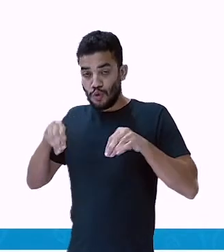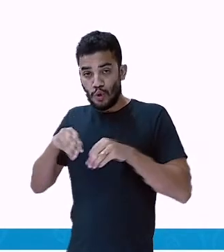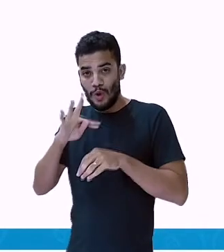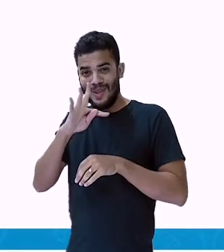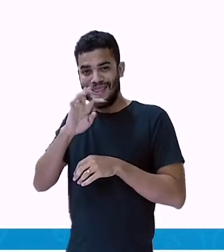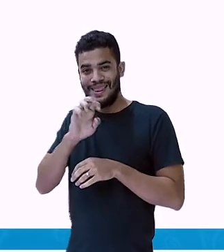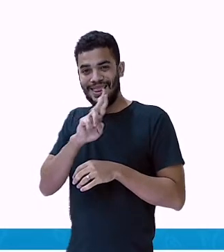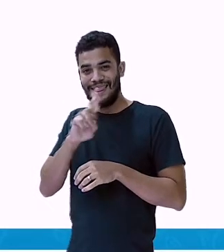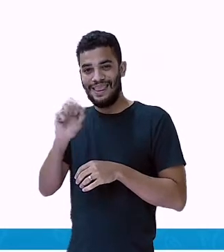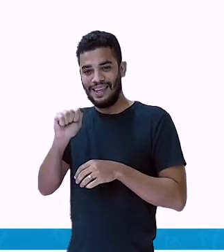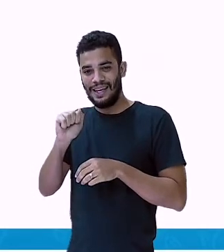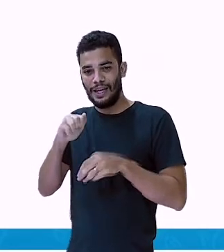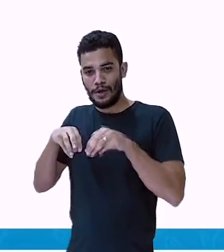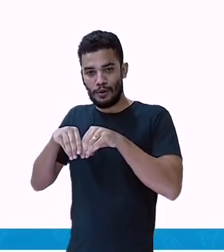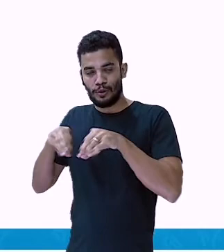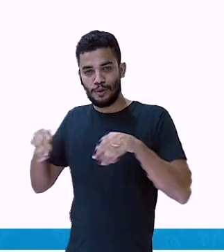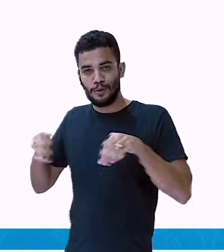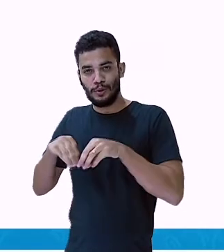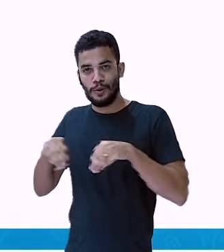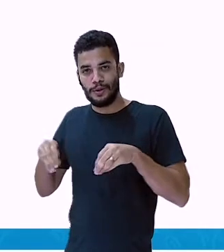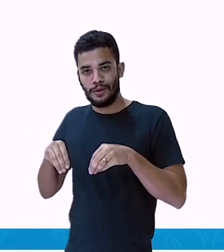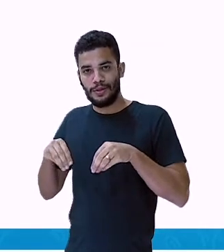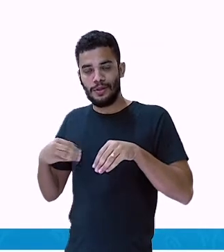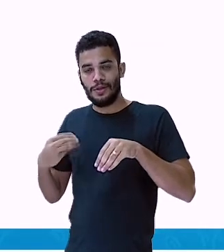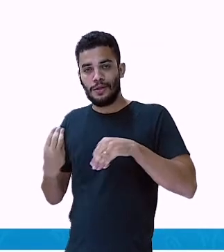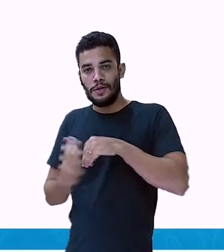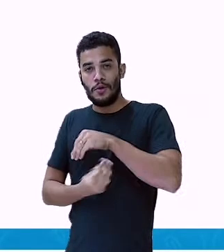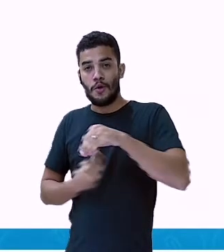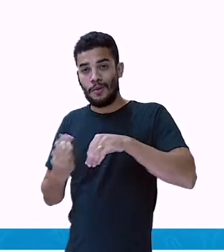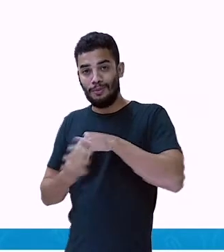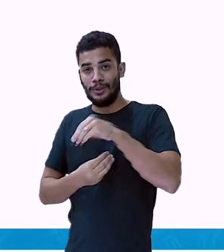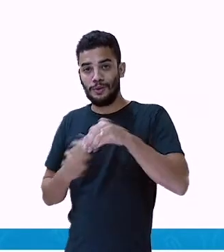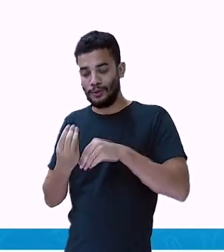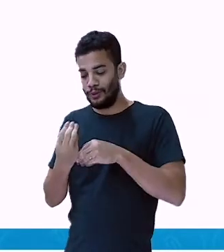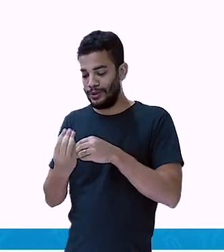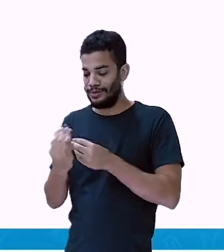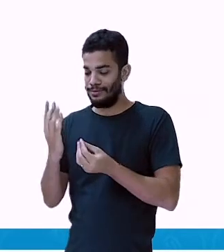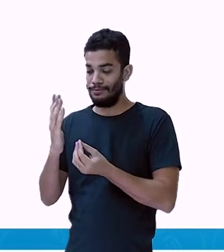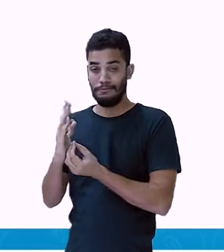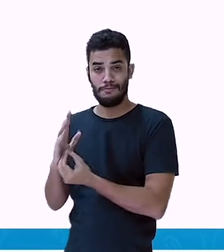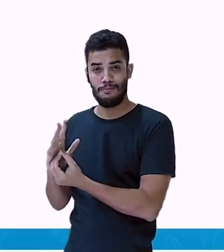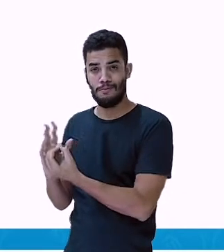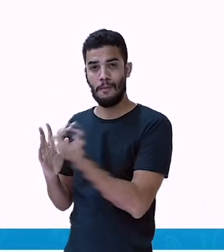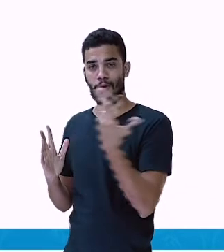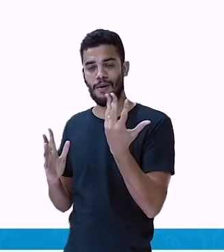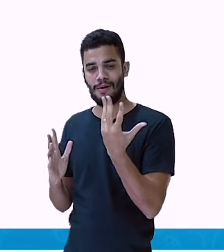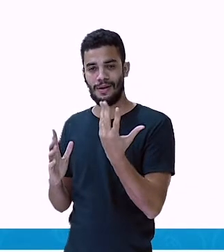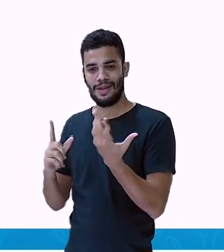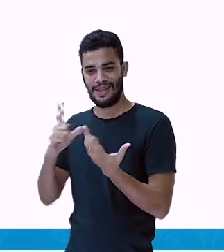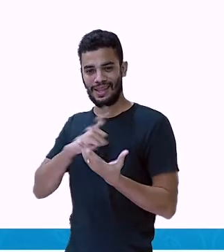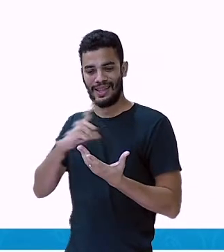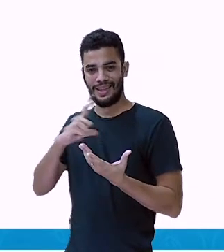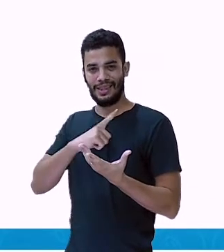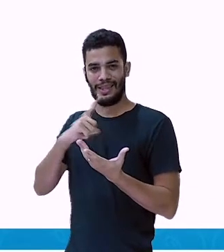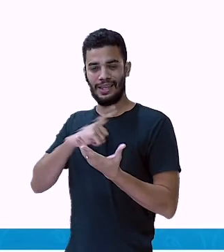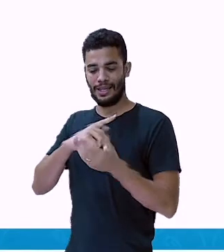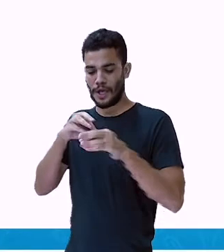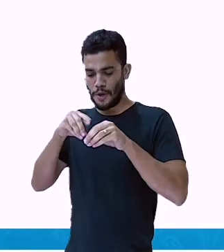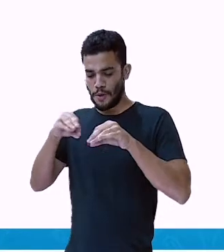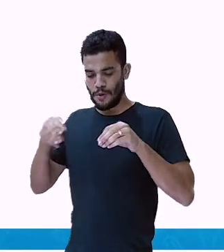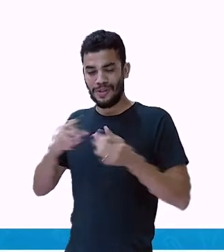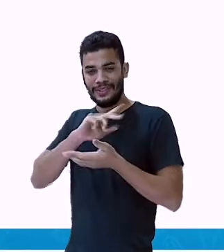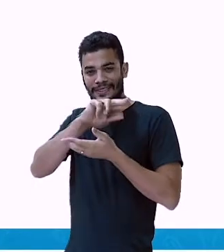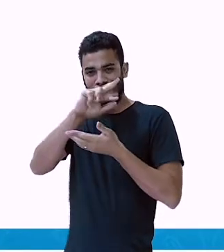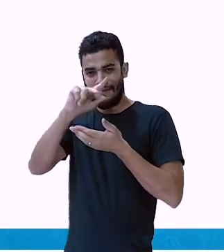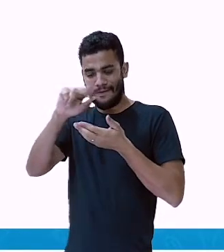é formado a partir da degradação, do intemperismo, né, de diversas